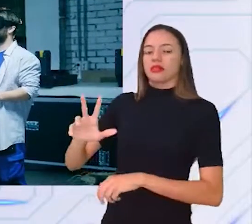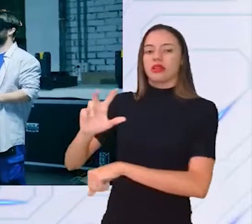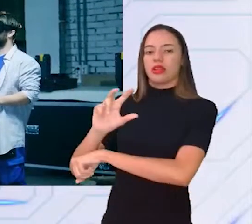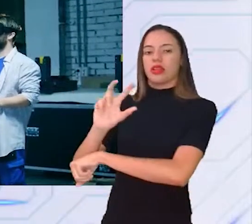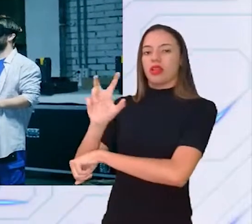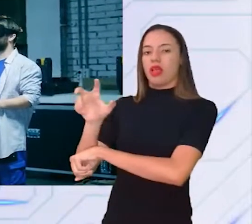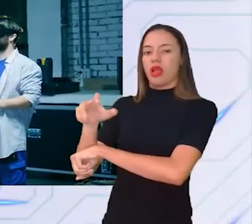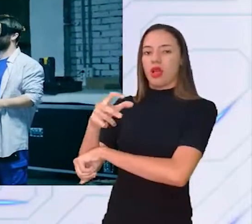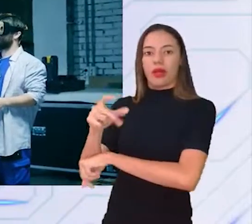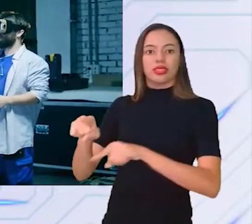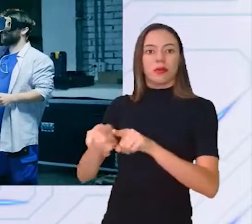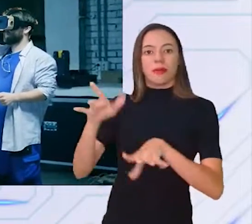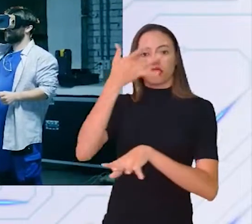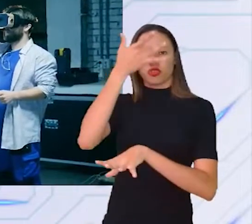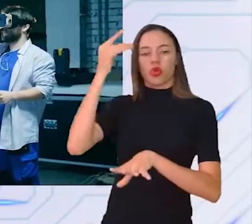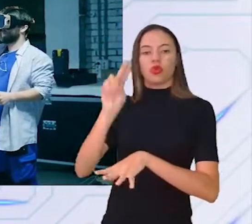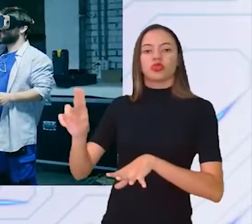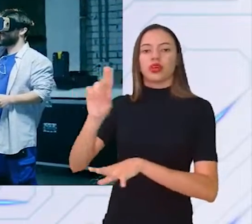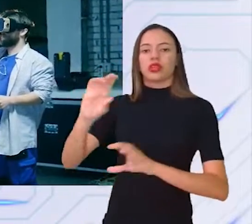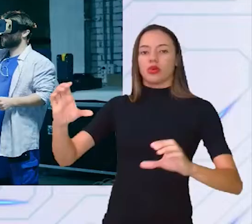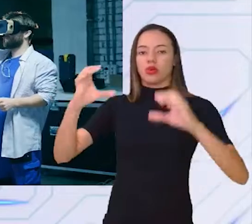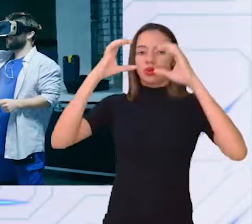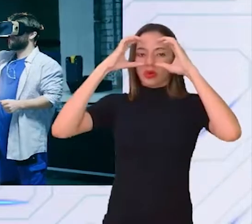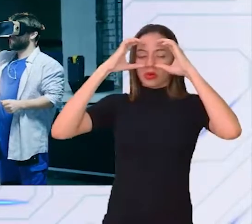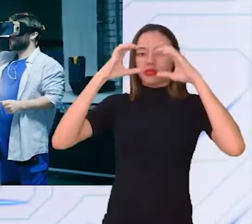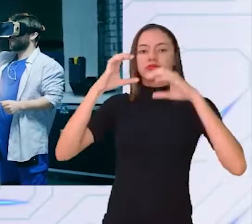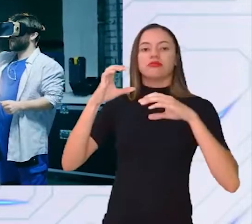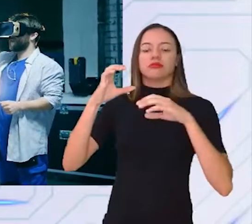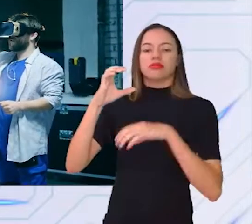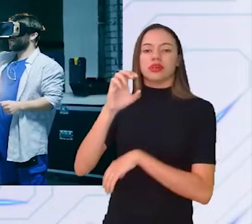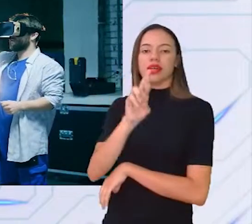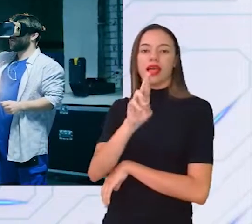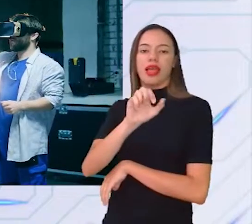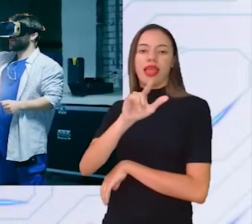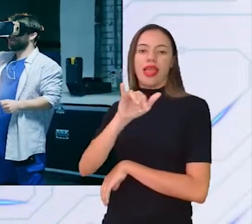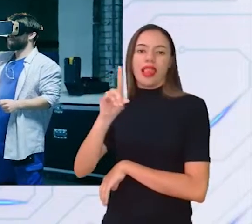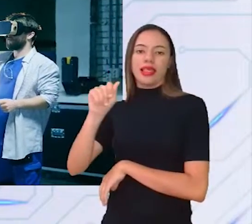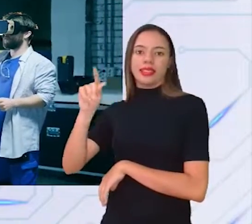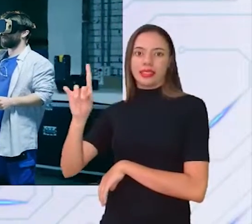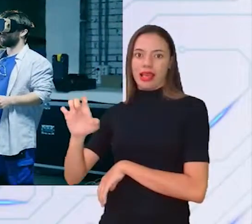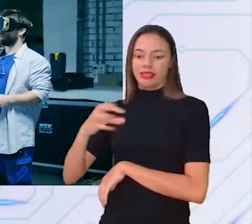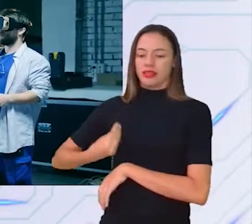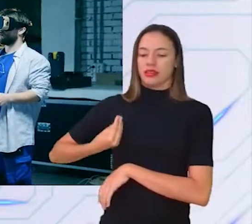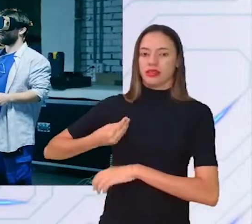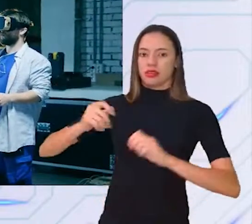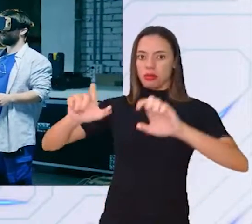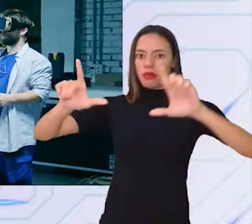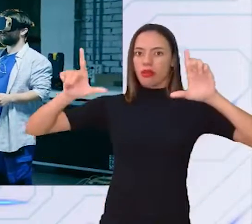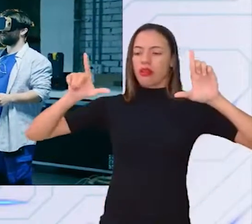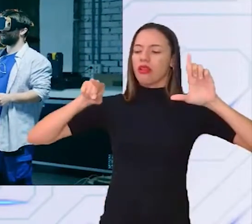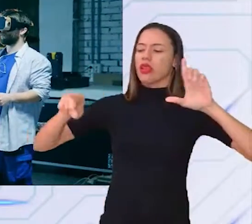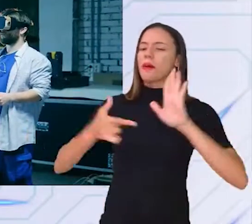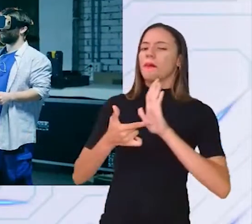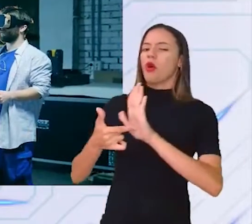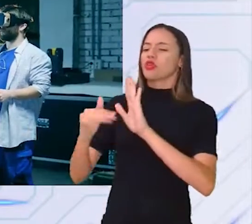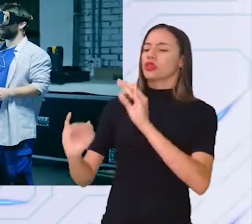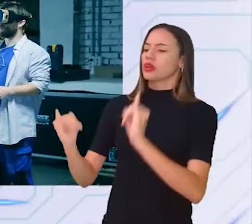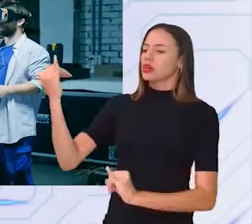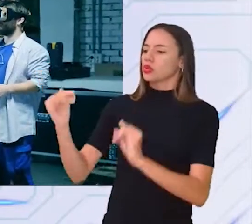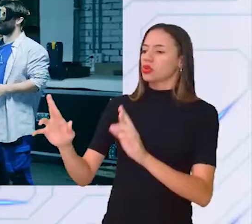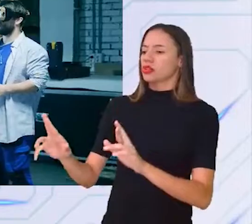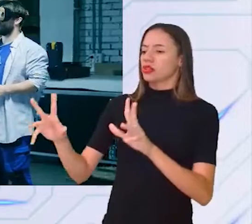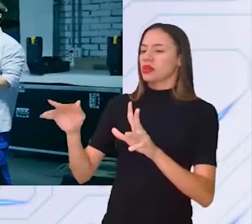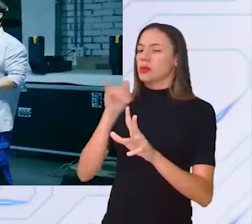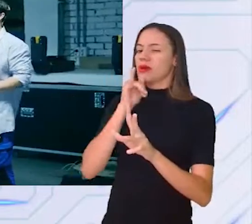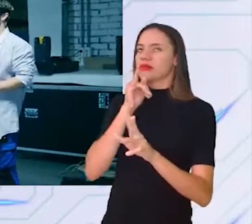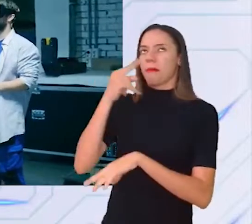óculos de realidade aumentada, se refere a uma indústria moderna que é um pouco diferente daquela coisa de que quando a gente pensa numa indústria, a